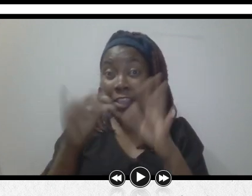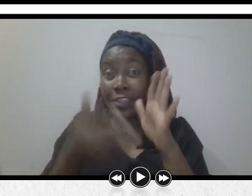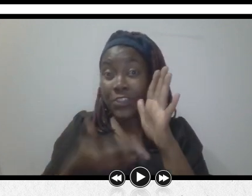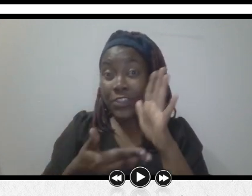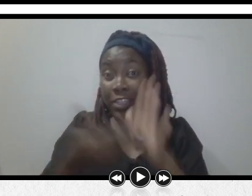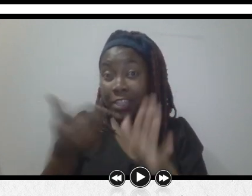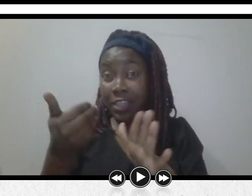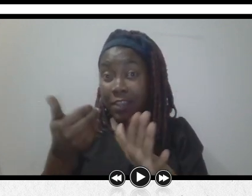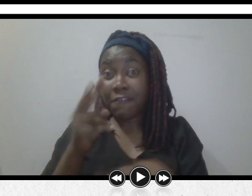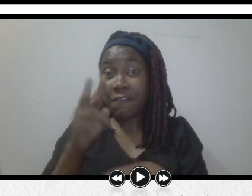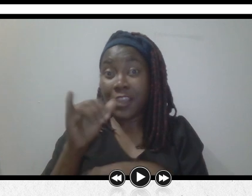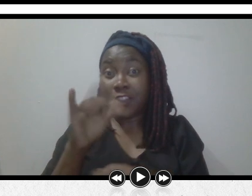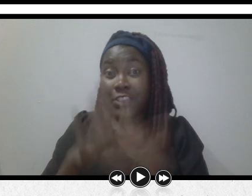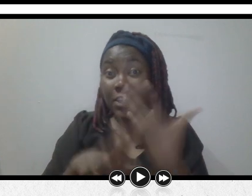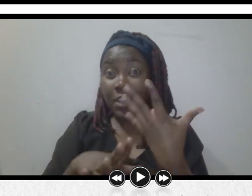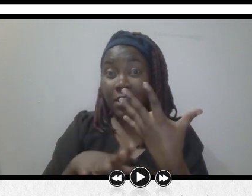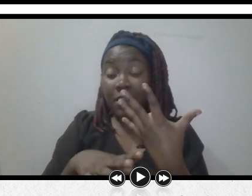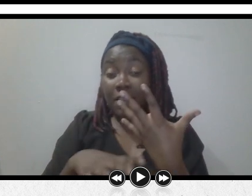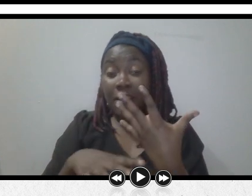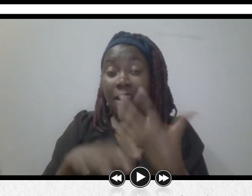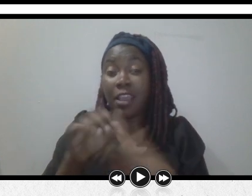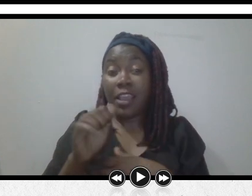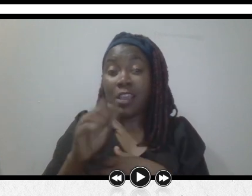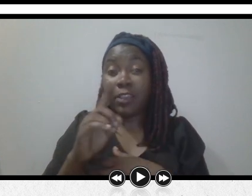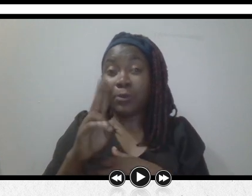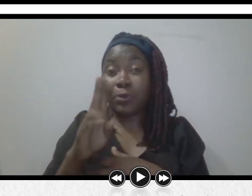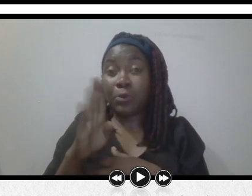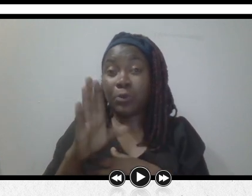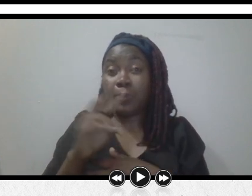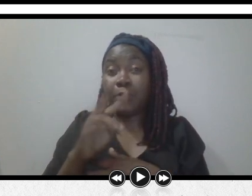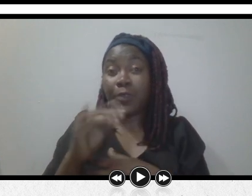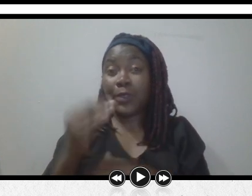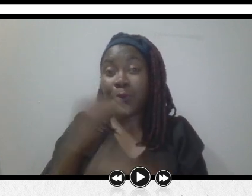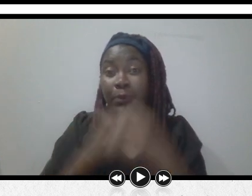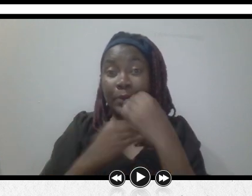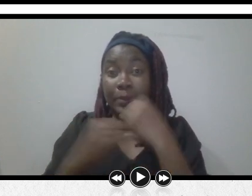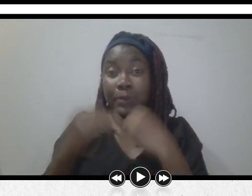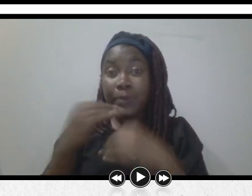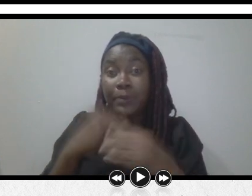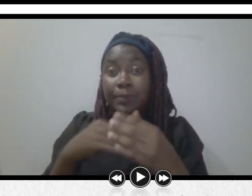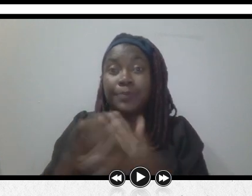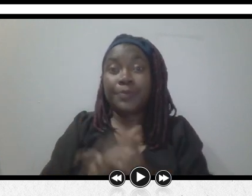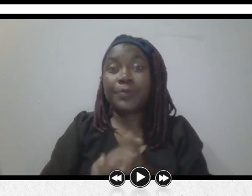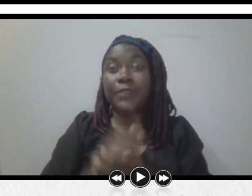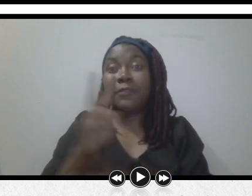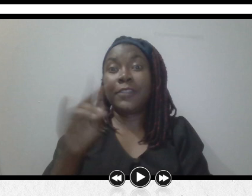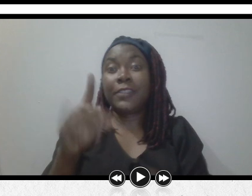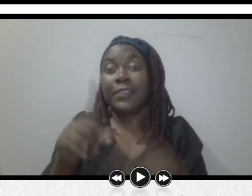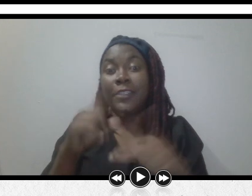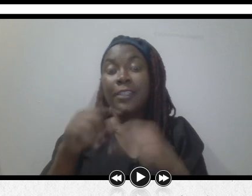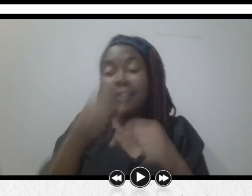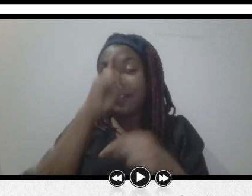essa matéria-prima, ela vai ser extraída, vai gerar ali um produto que vai ser consumido, que